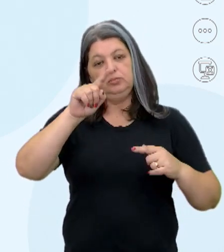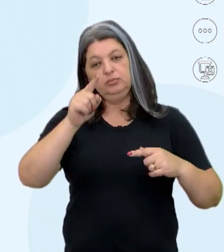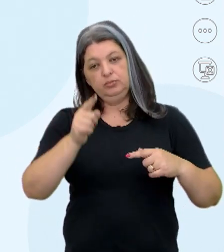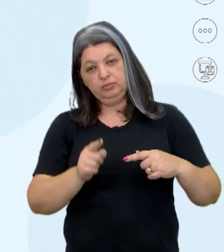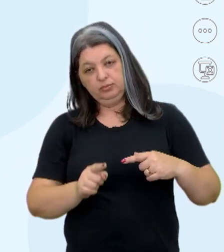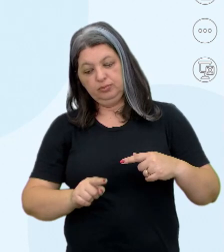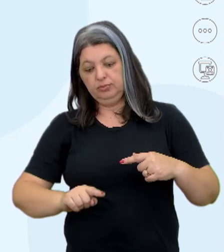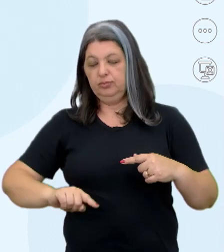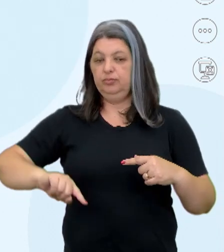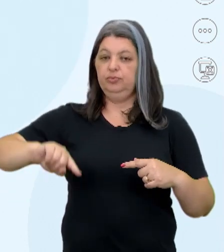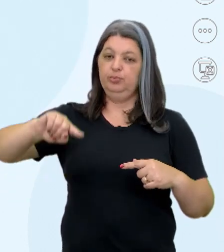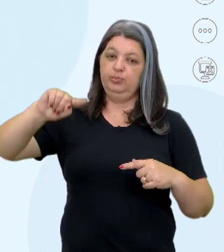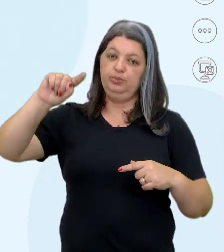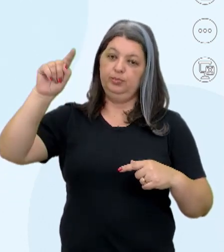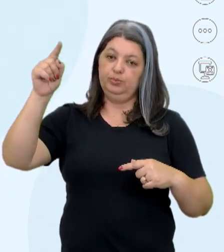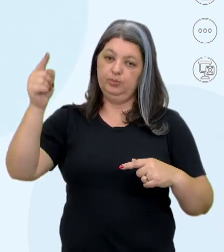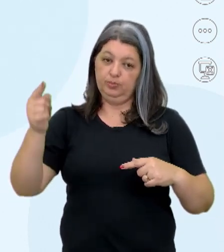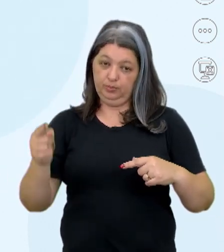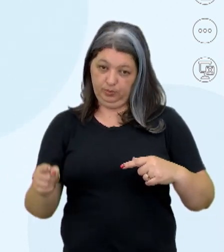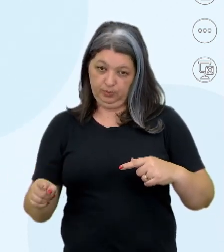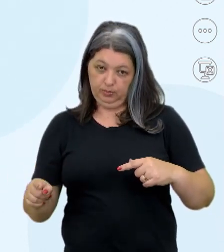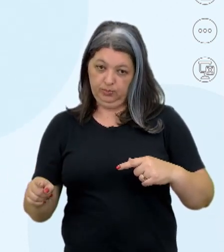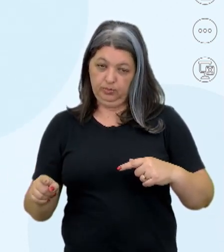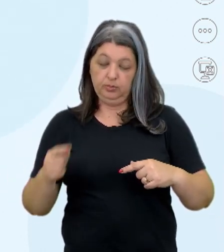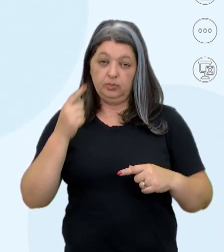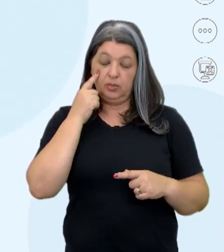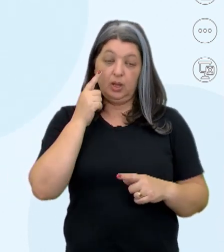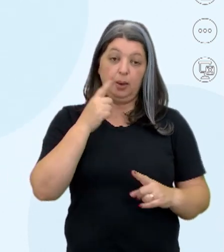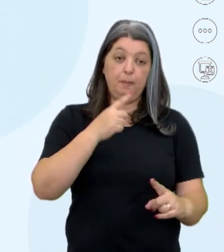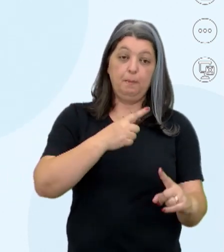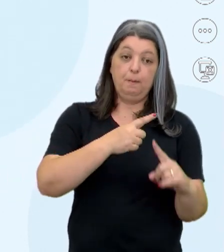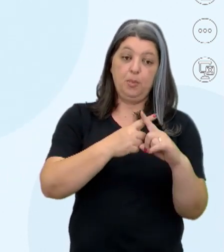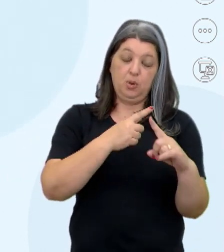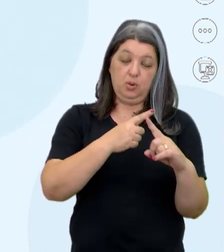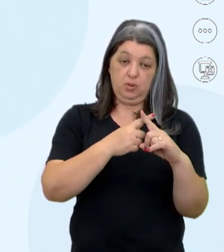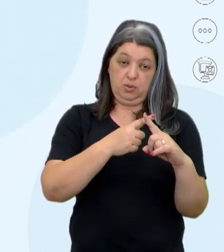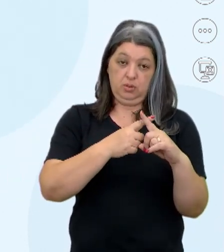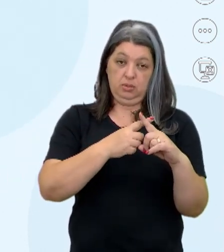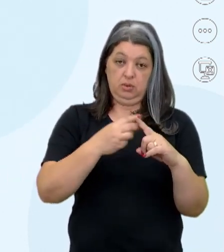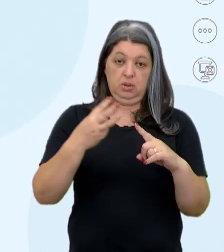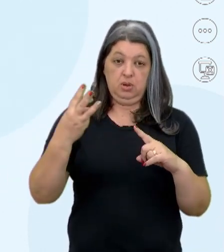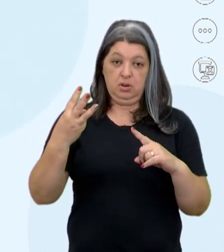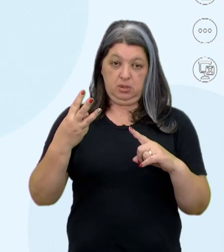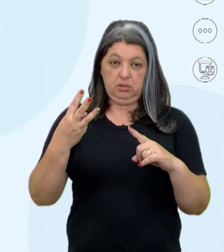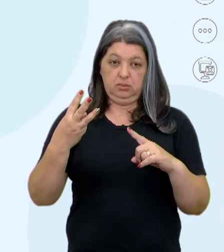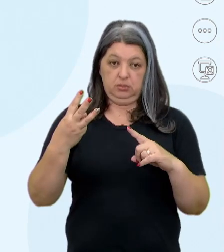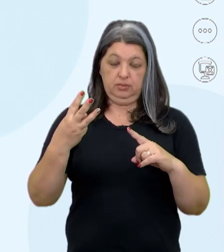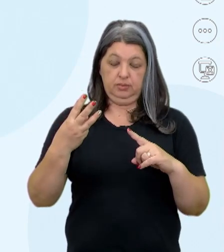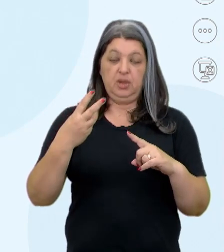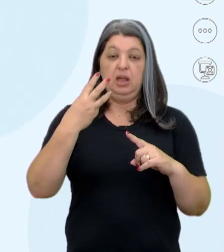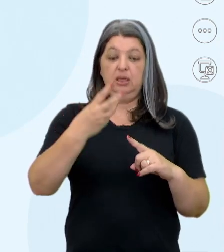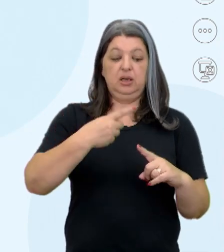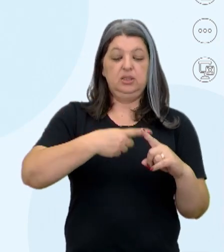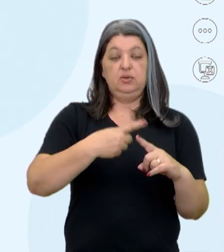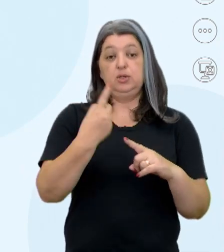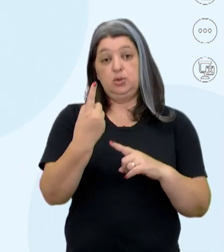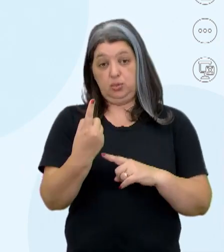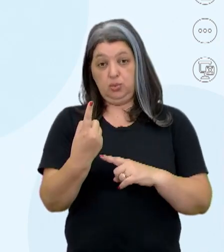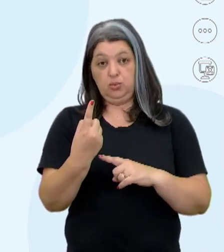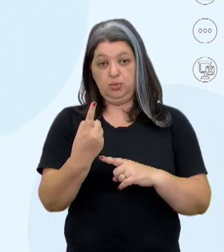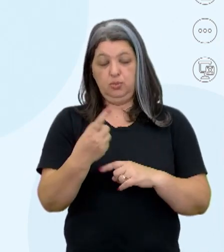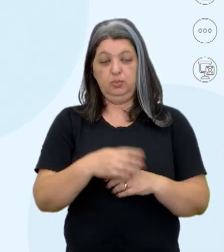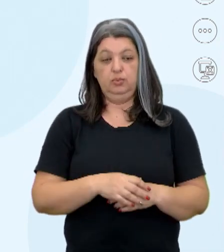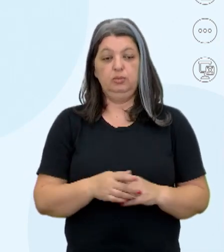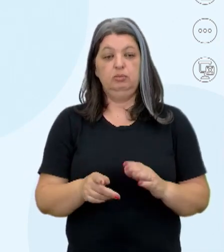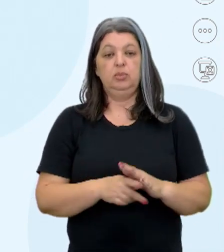desce uma unidade, sobe uma unidade, desce uma unidade. Quando a gente multiplica essa amplitude por 3 vezes 1 dá 3. Ou seja, o